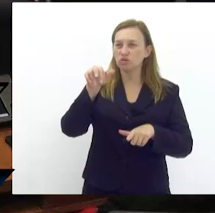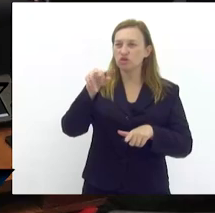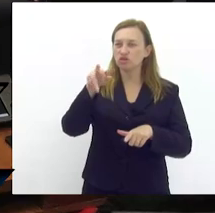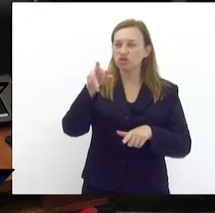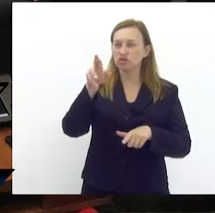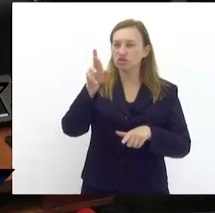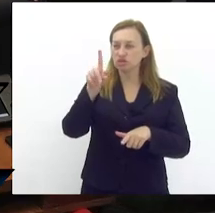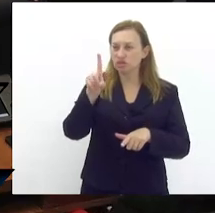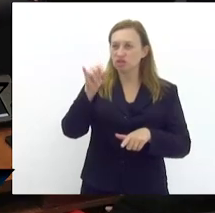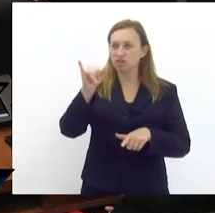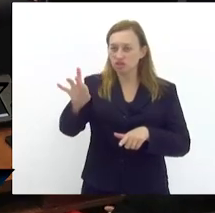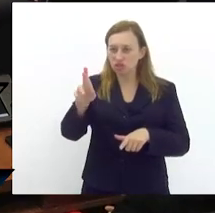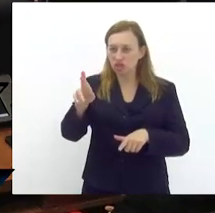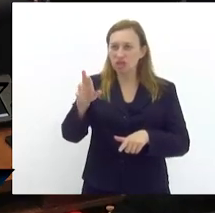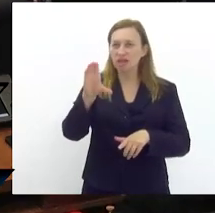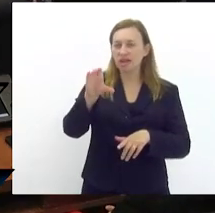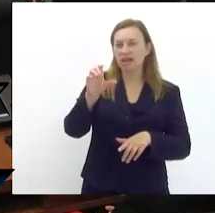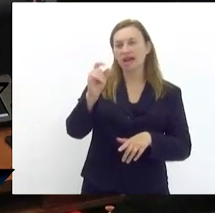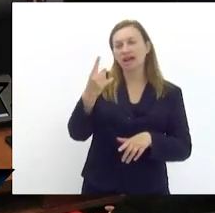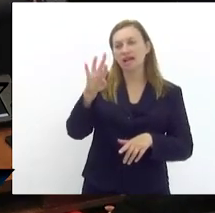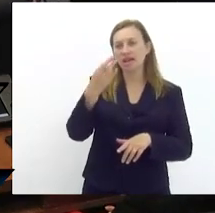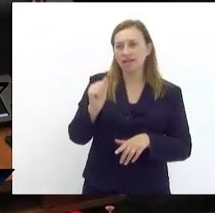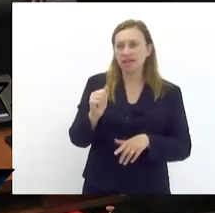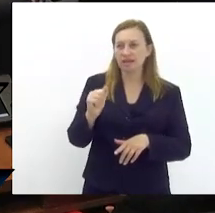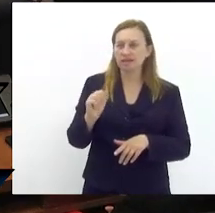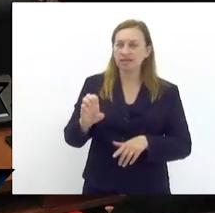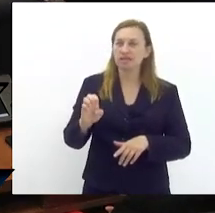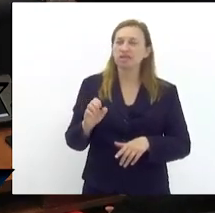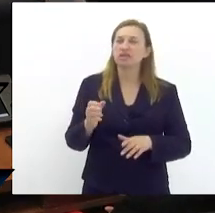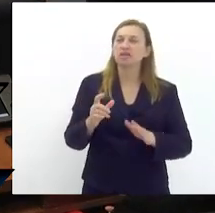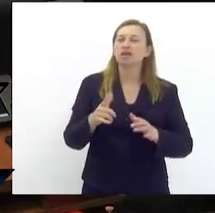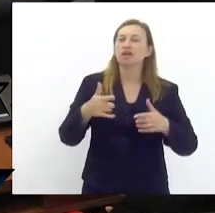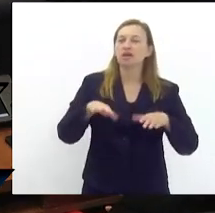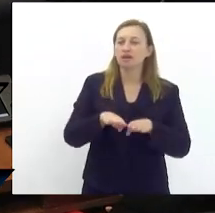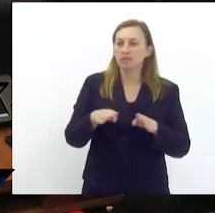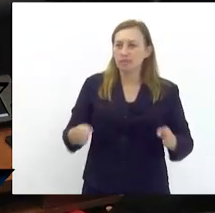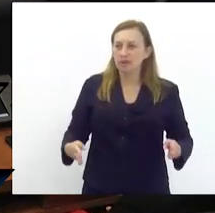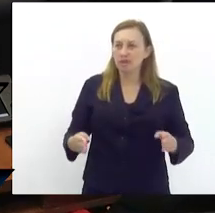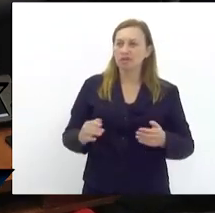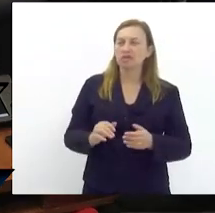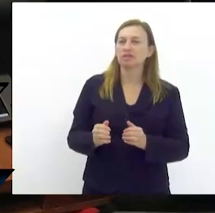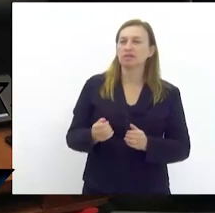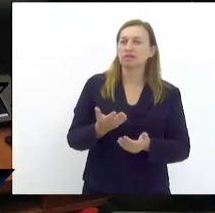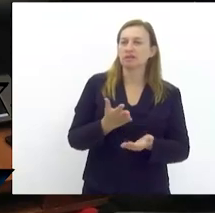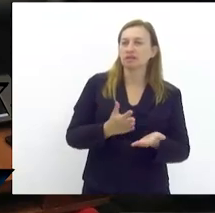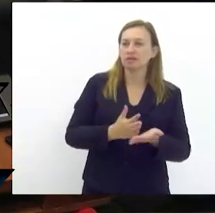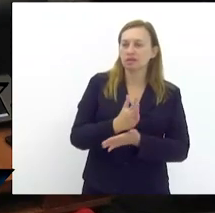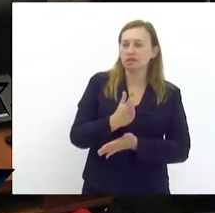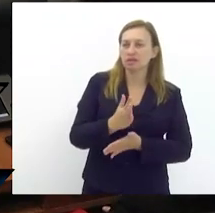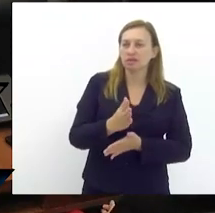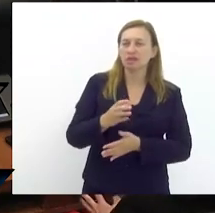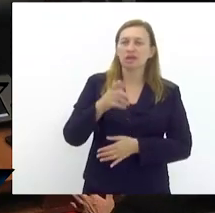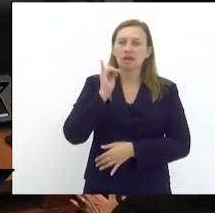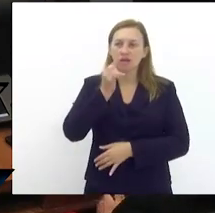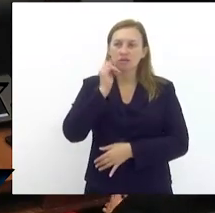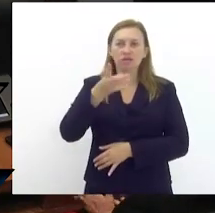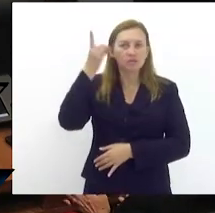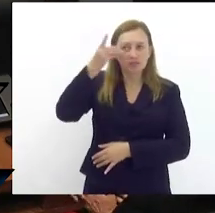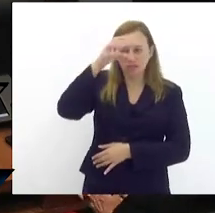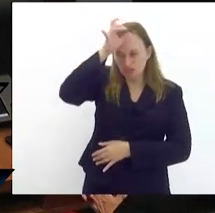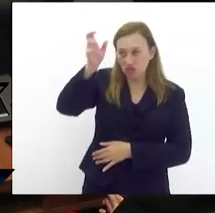parecia da mesa diretora favorável relatou Deputado tia Ju em discussão